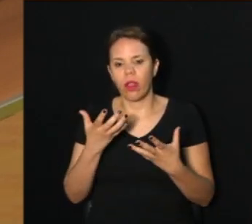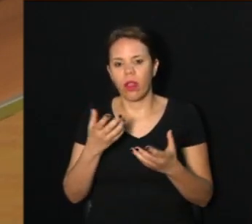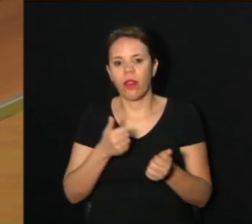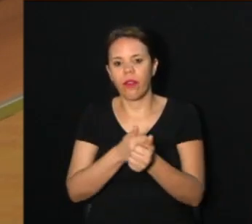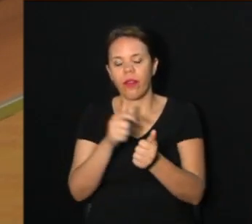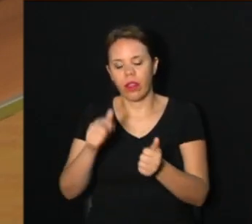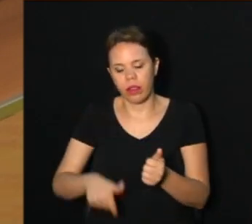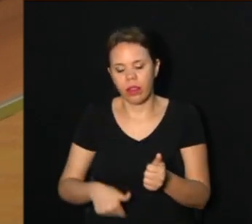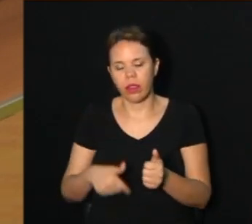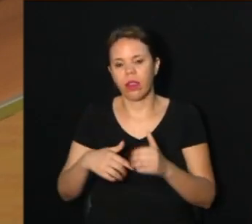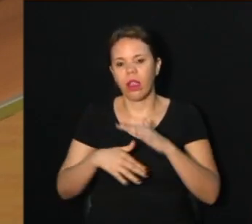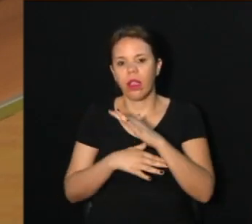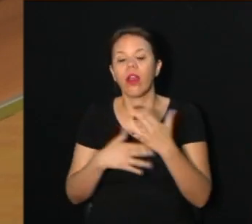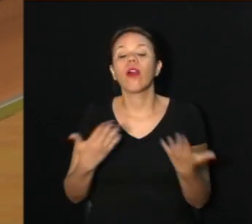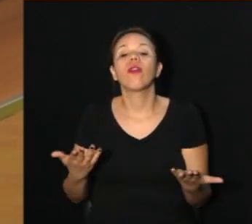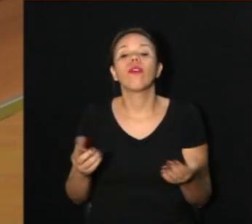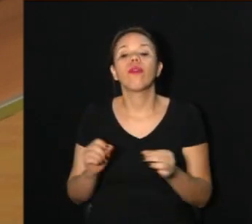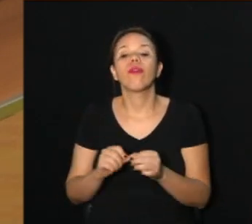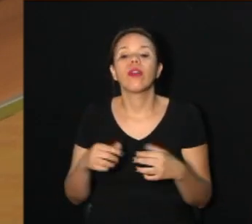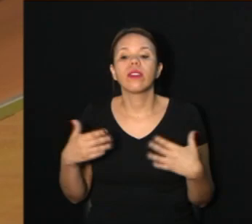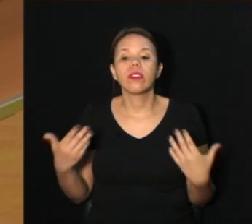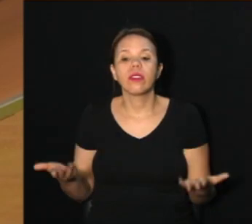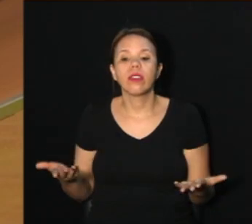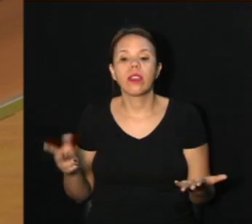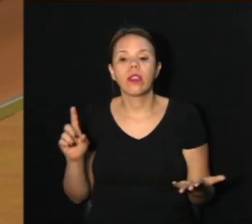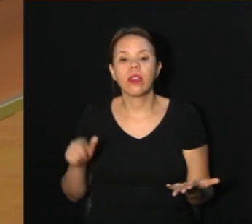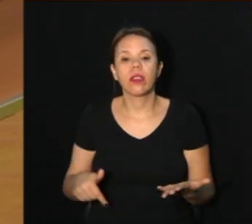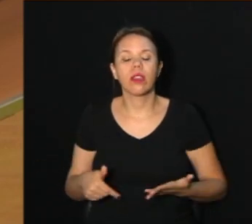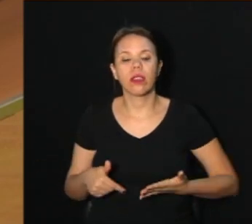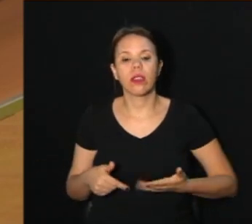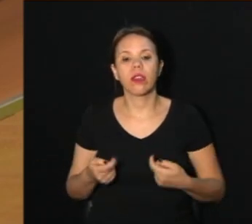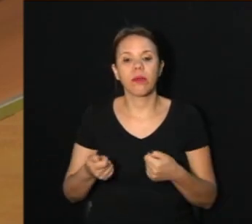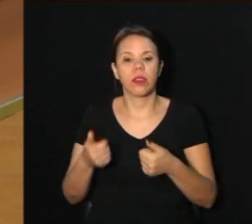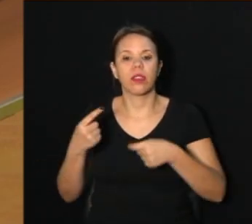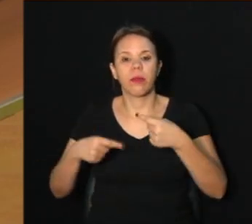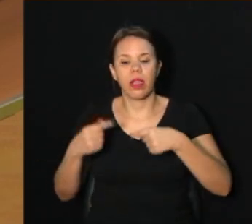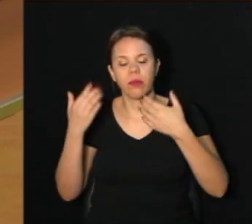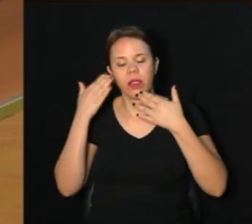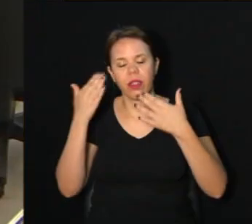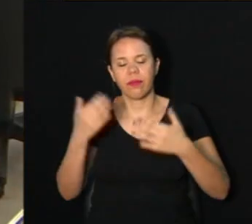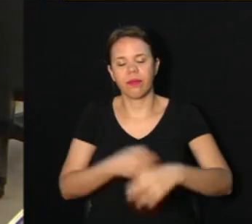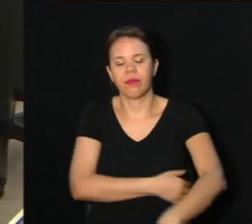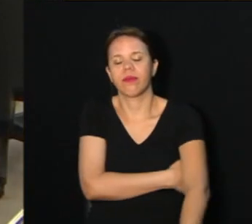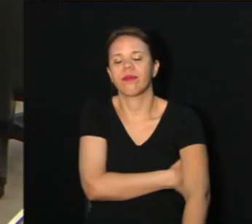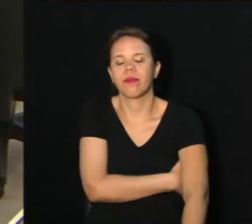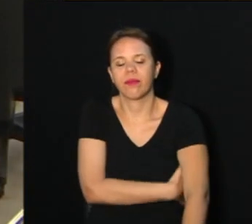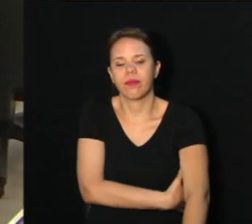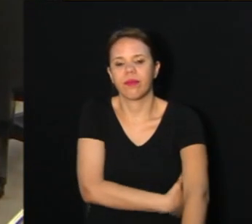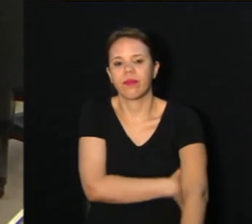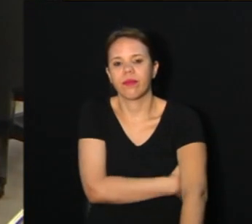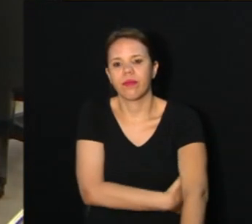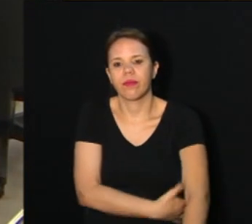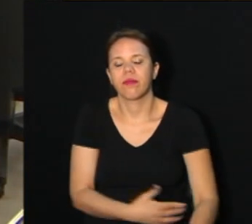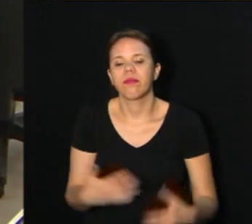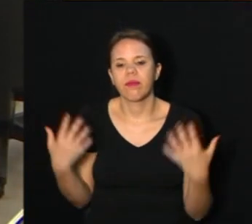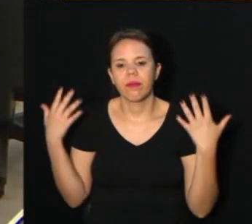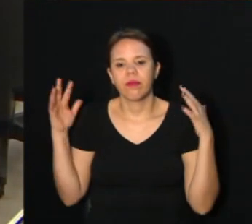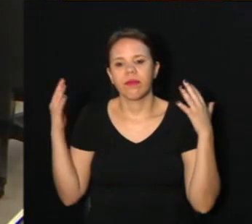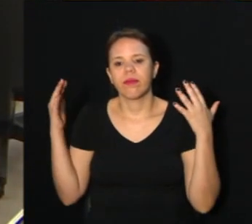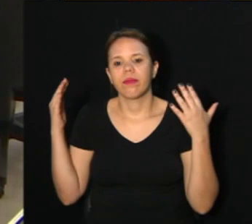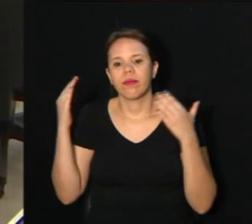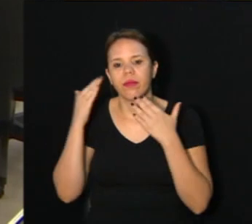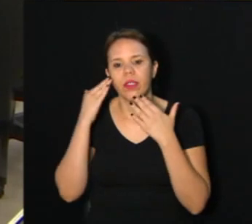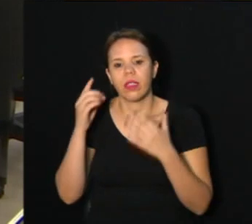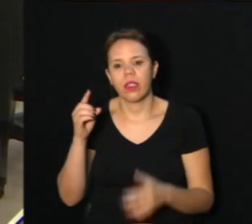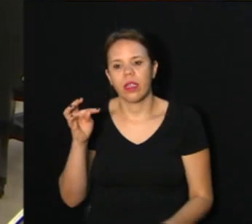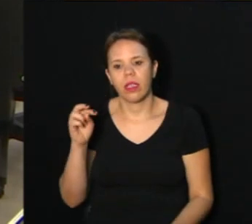nessa casa aqui de que forma fazer essa condição e esse debate. Muito obrigado. Eu agradeço, senhor